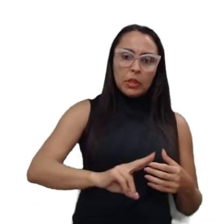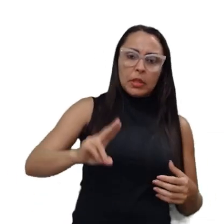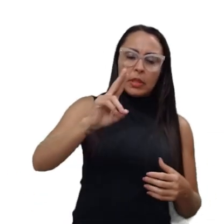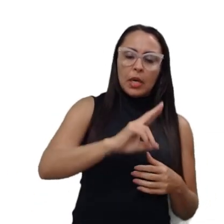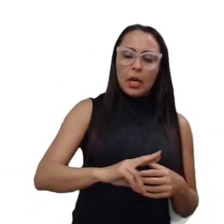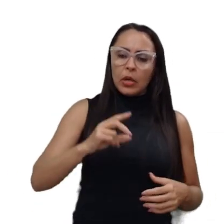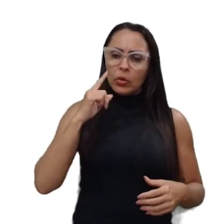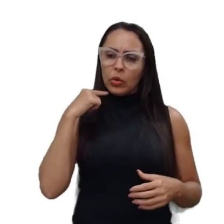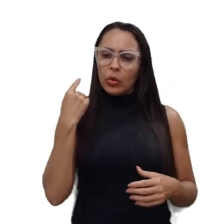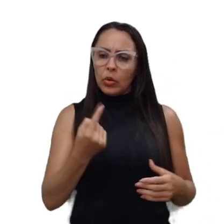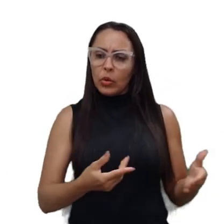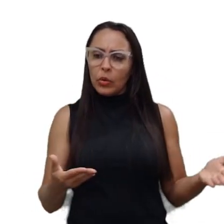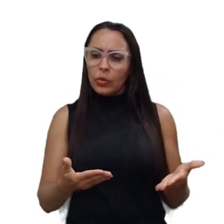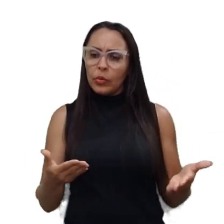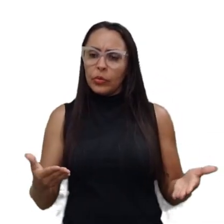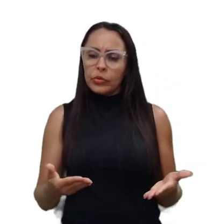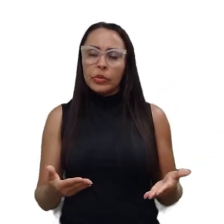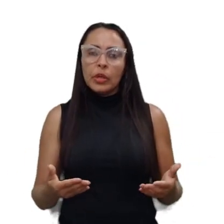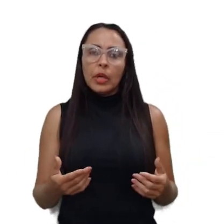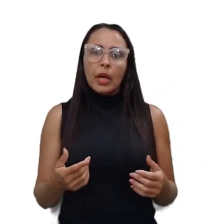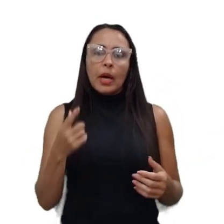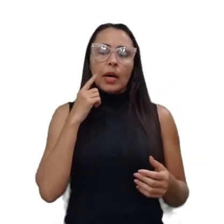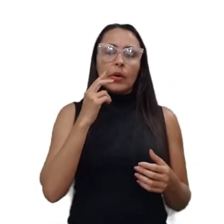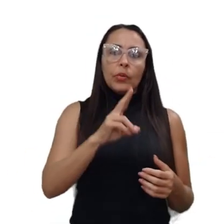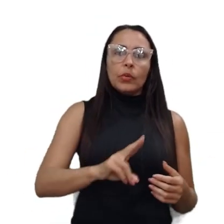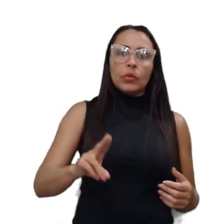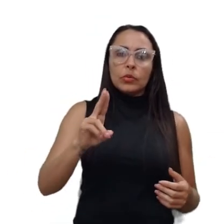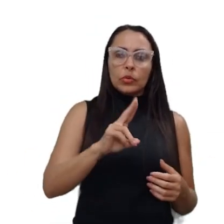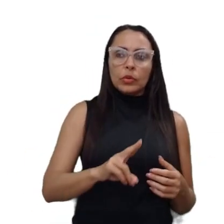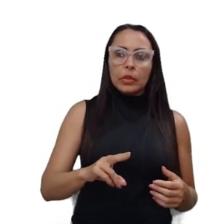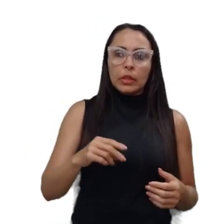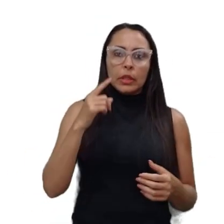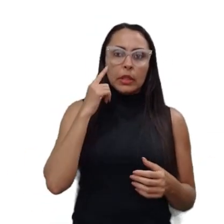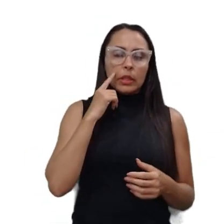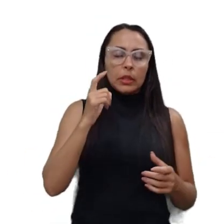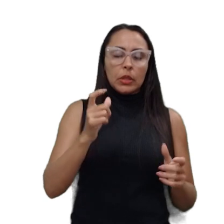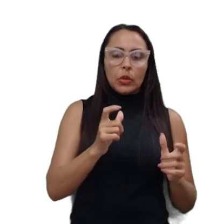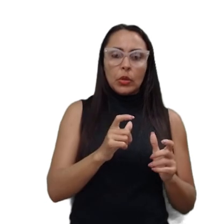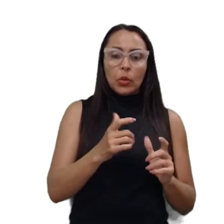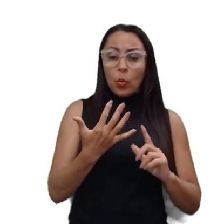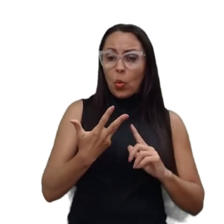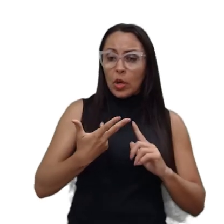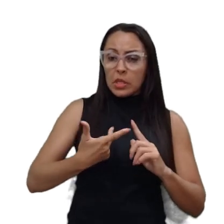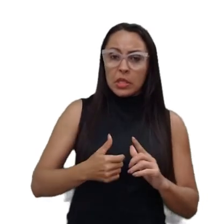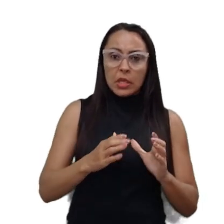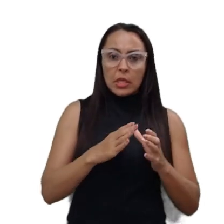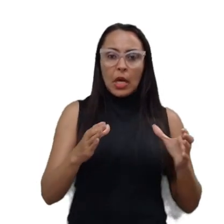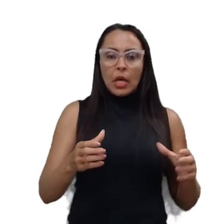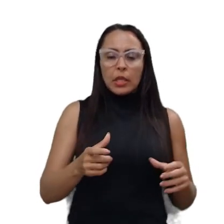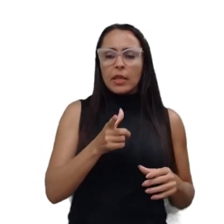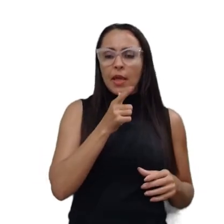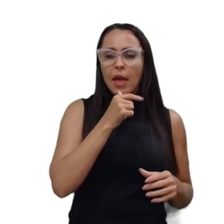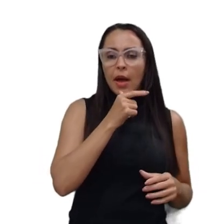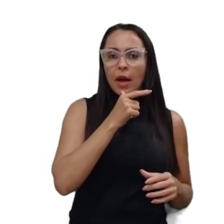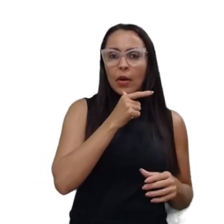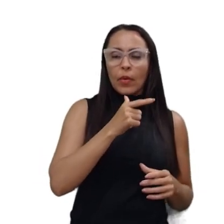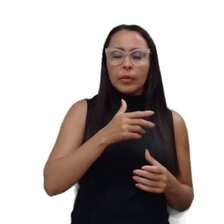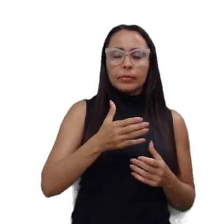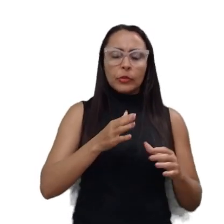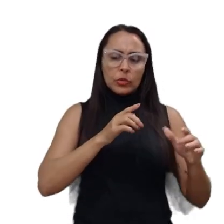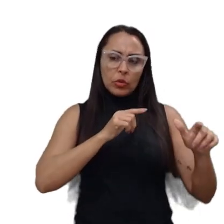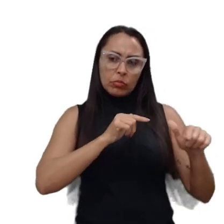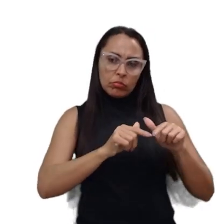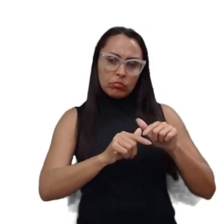imprescindível para grandes empresas o uso de grandes quantidades de água no seu processo produtivo.